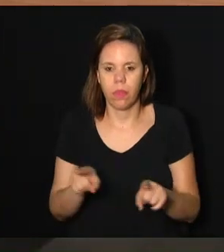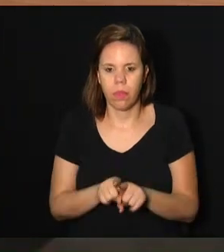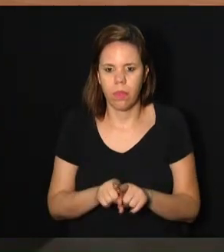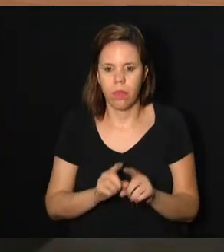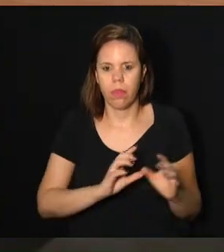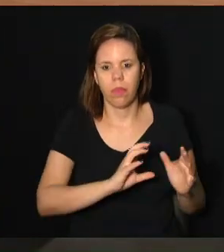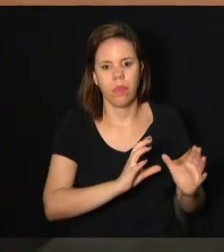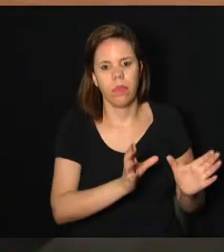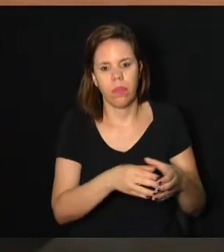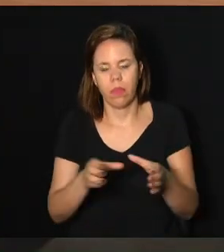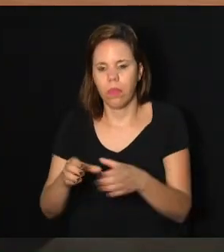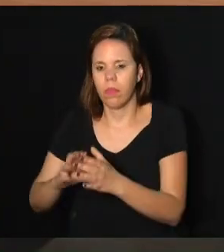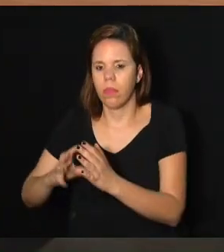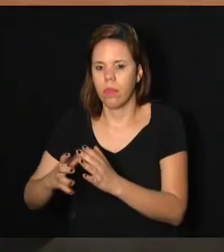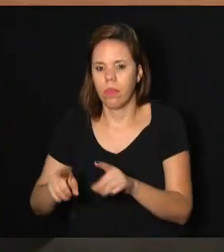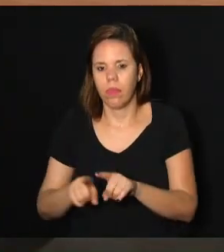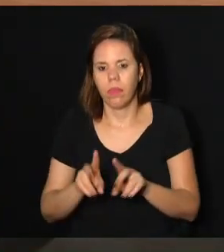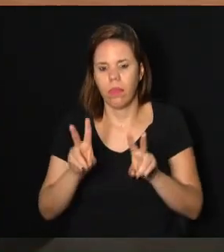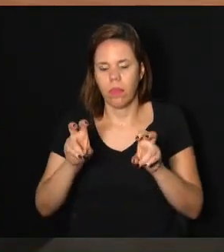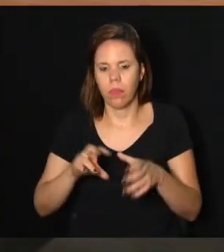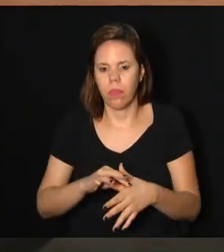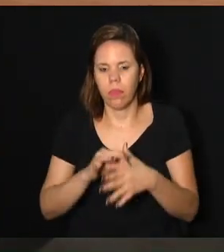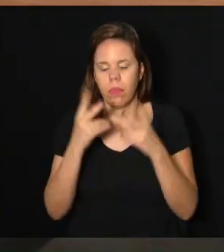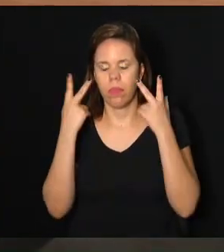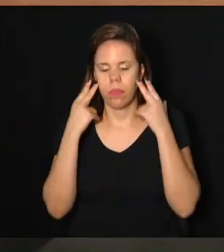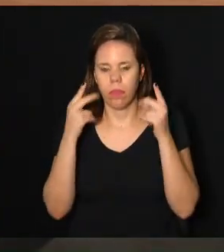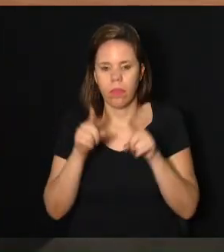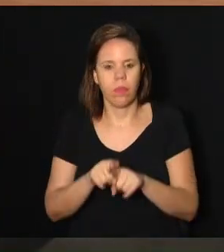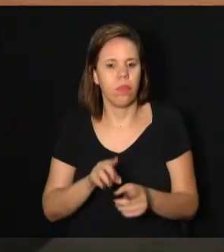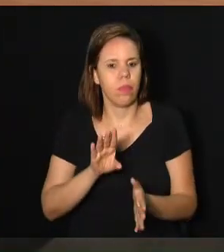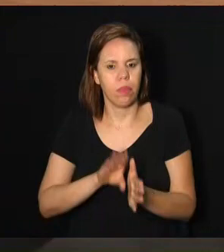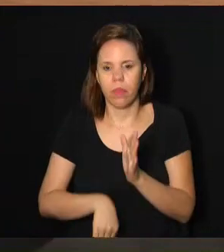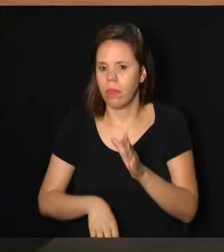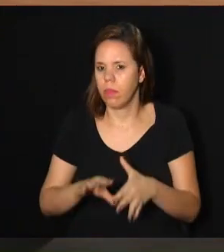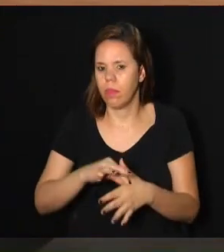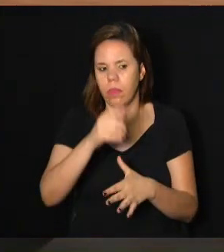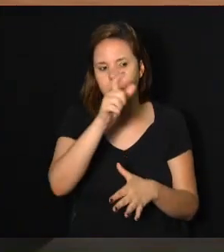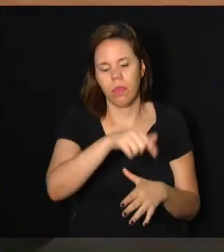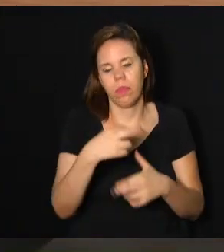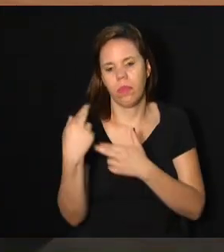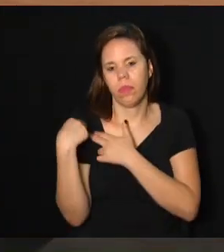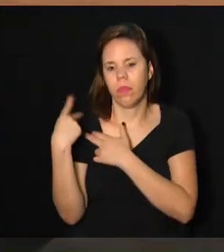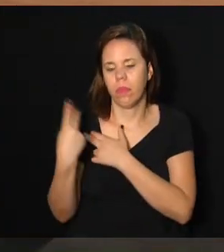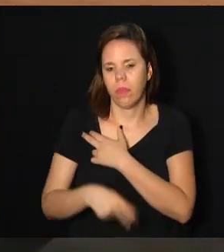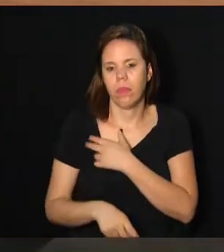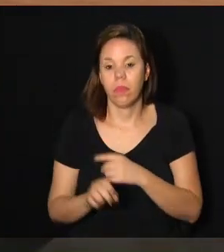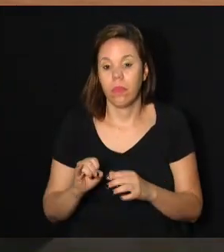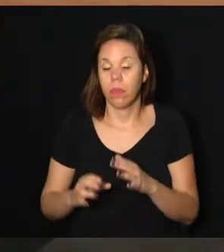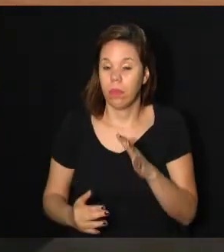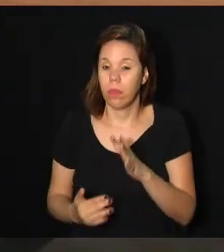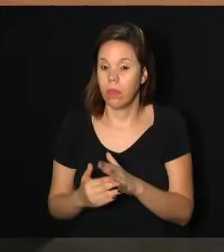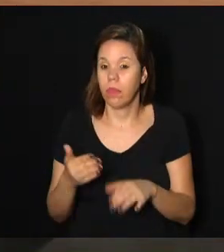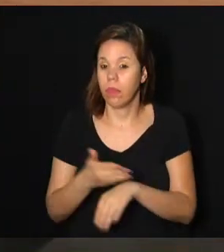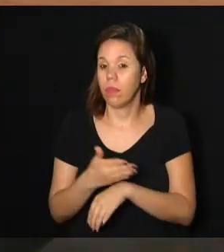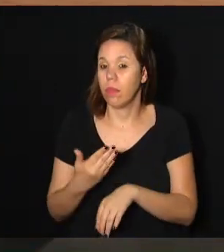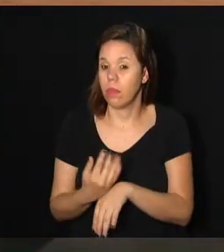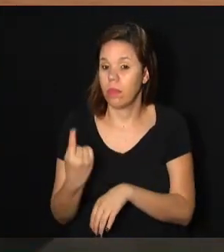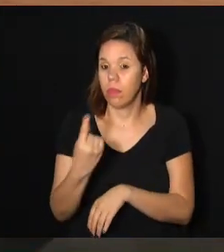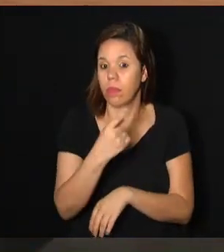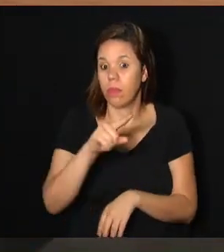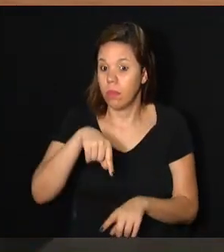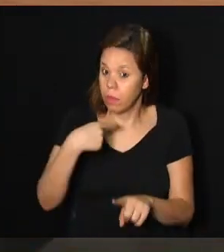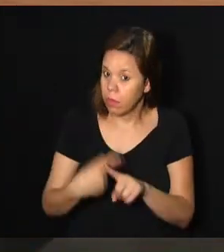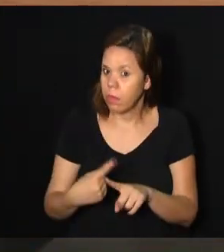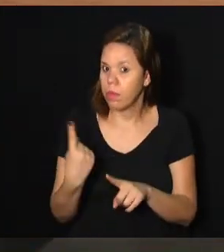parlamentar sob liderança comum, mas isso não tiraria a liderança dela. Vedada a participação de cada uma delas em mais de um